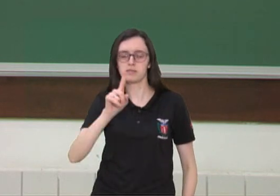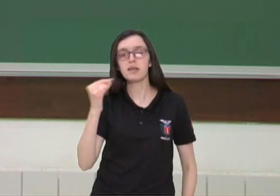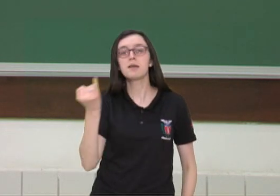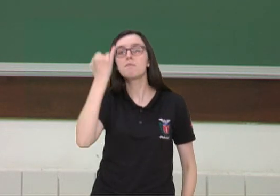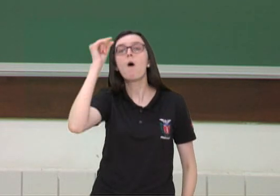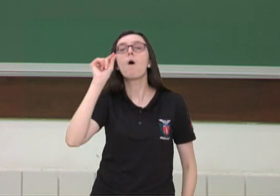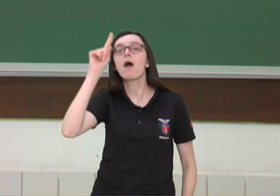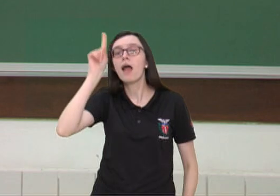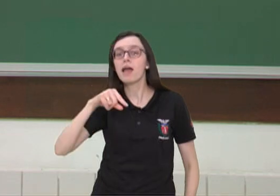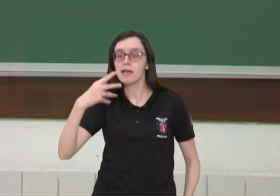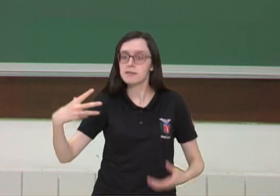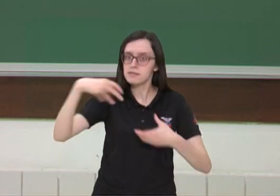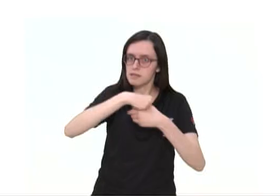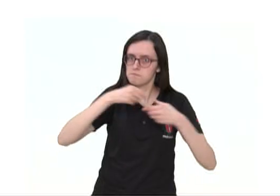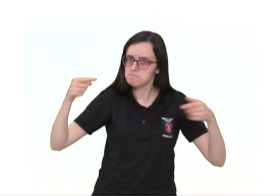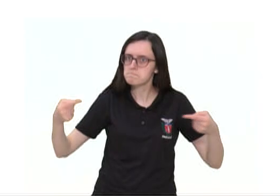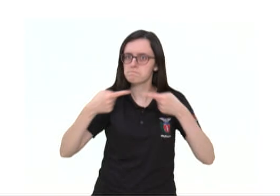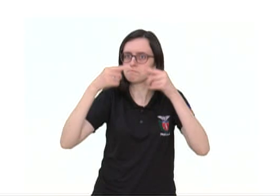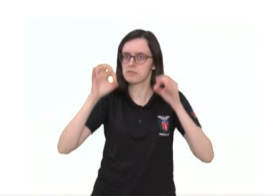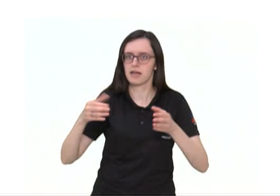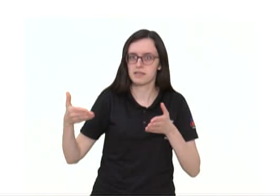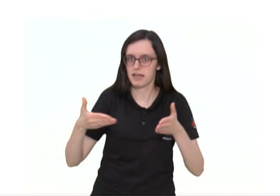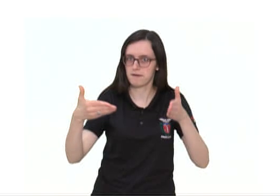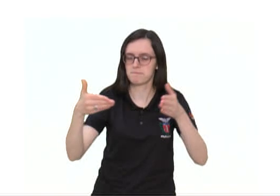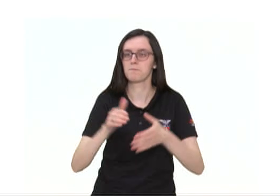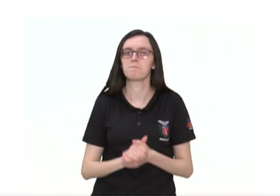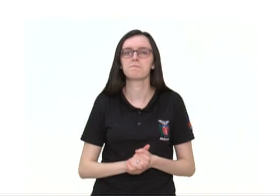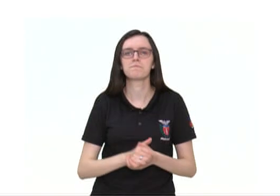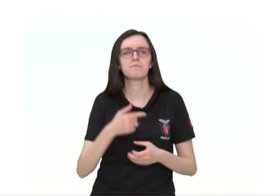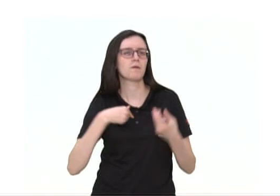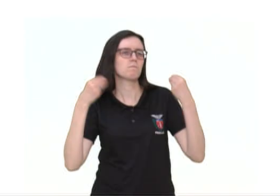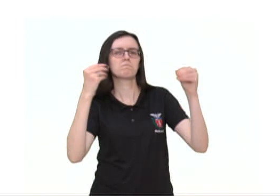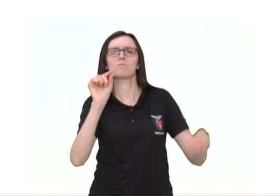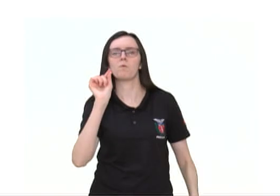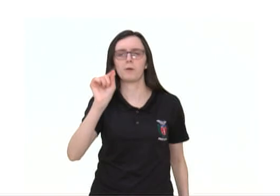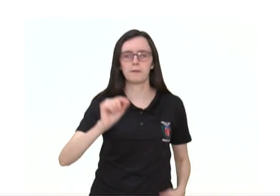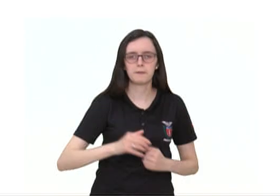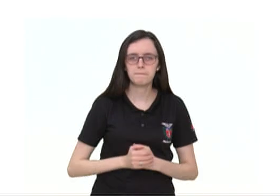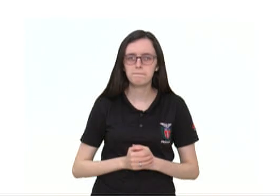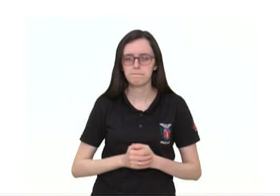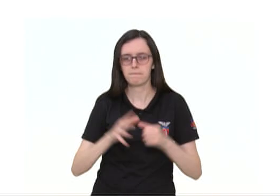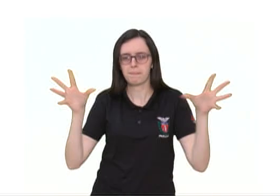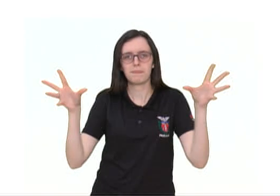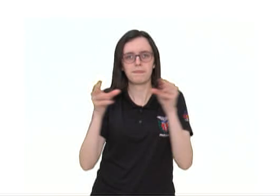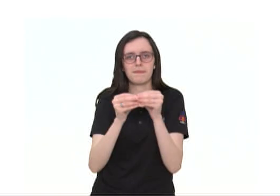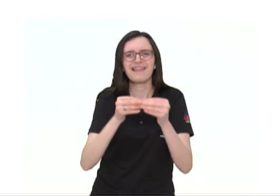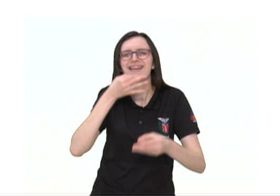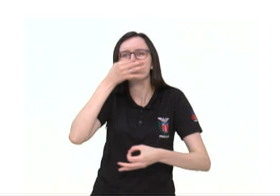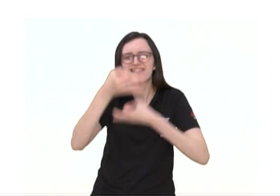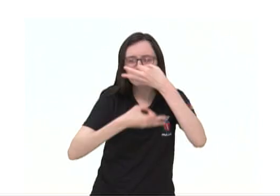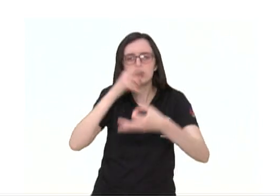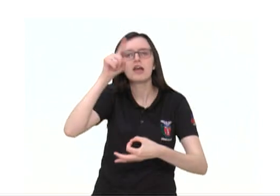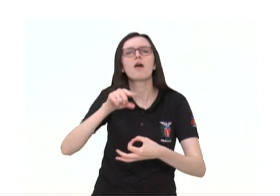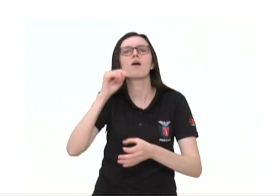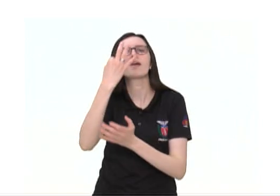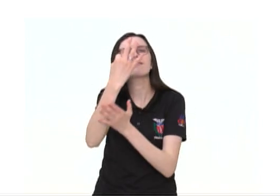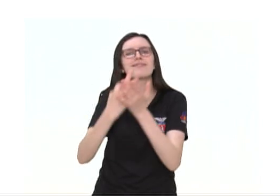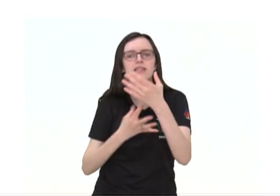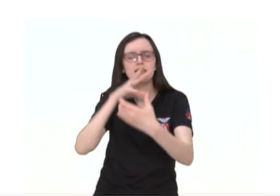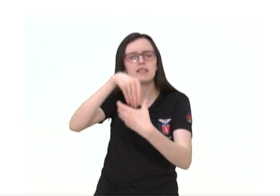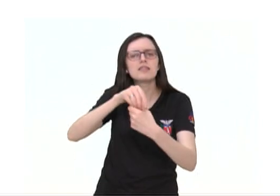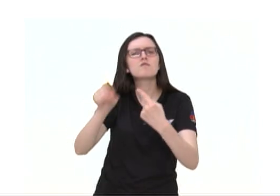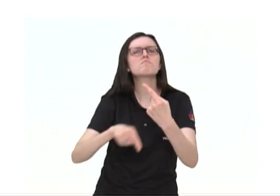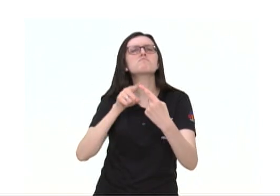vocês estejam dentro desse caminho, certo? Então, eu coloquei o seguinte: resenha crítica é um gênero textual que tem